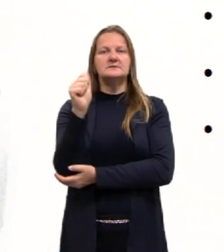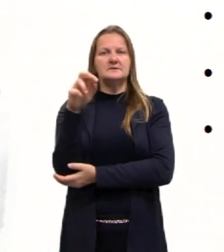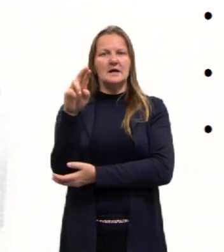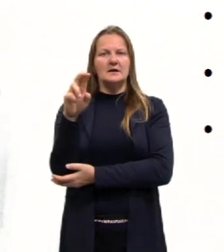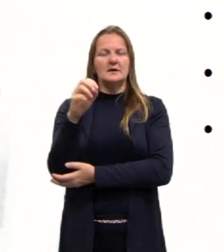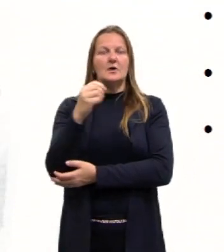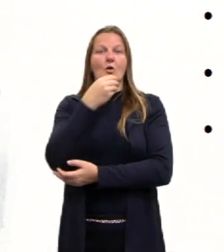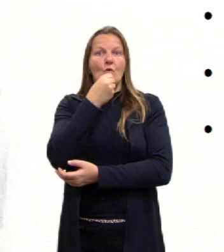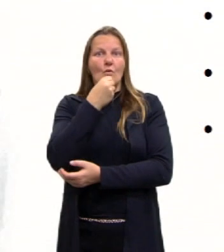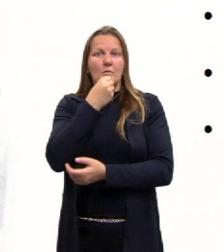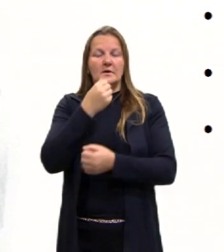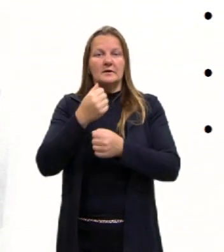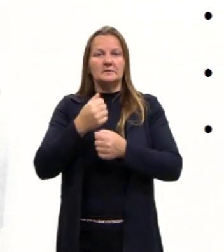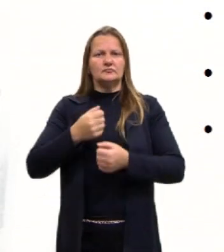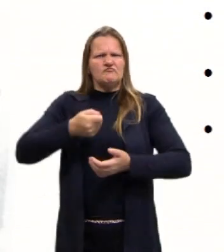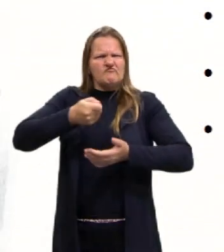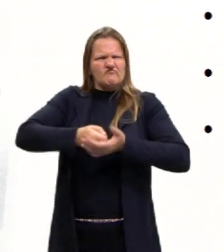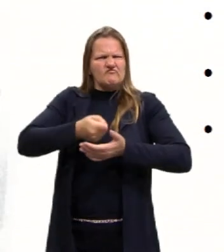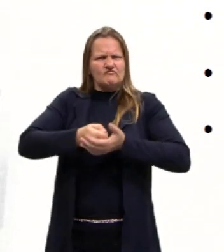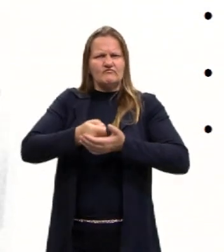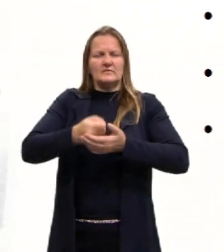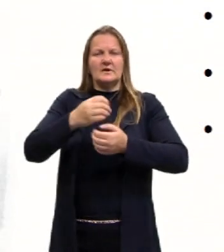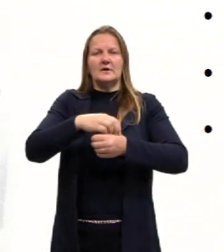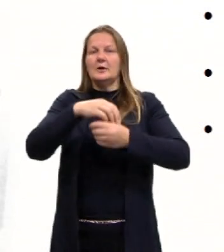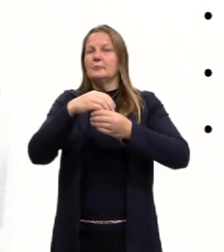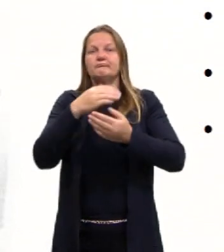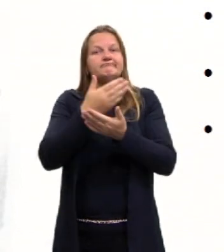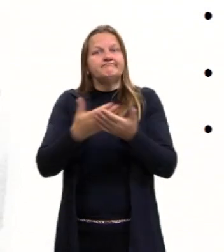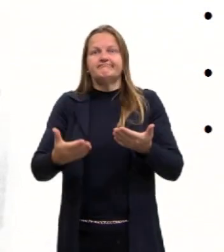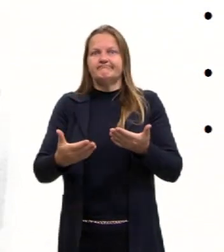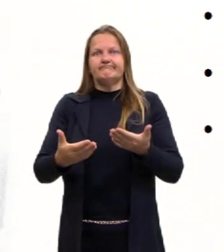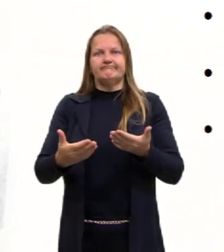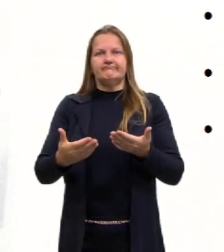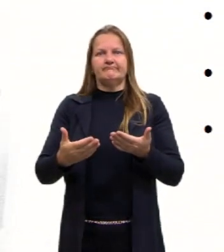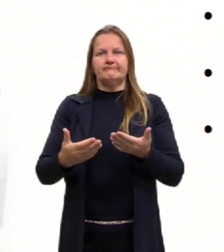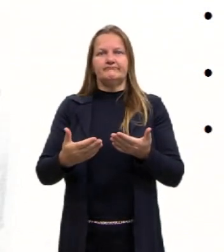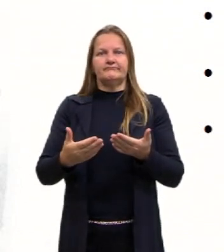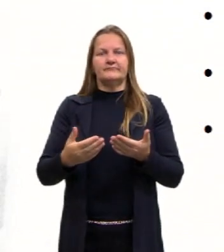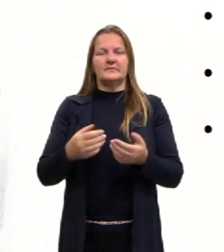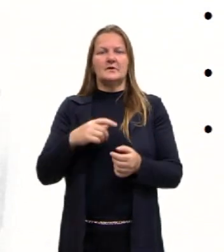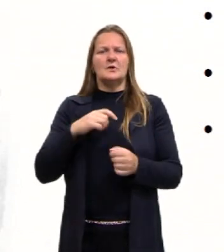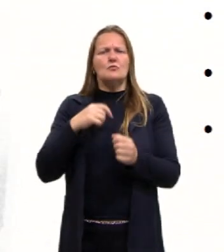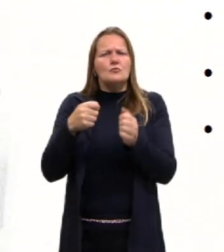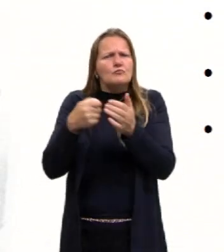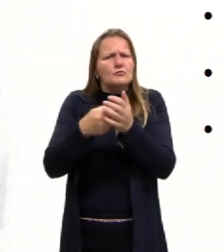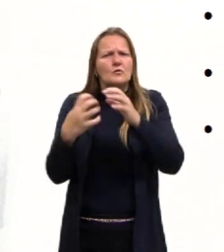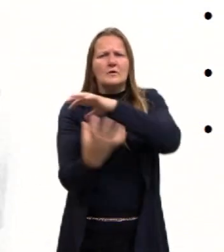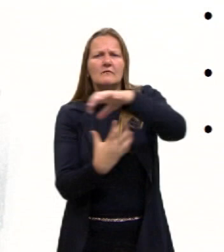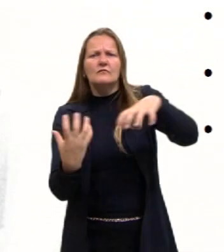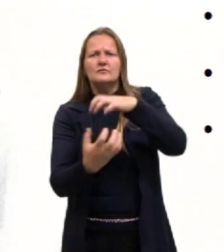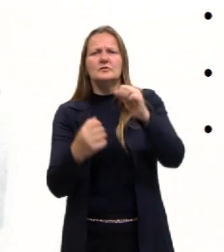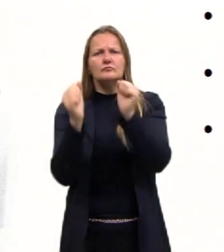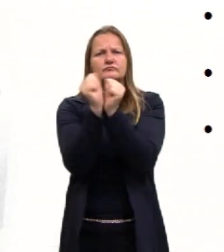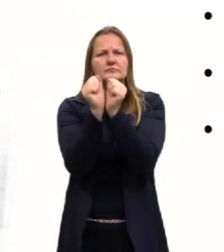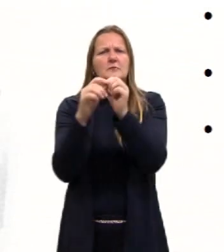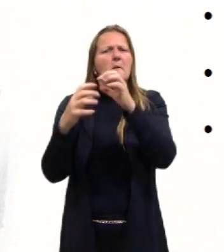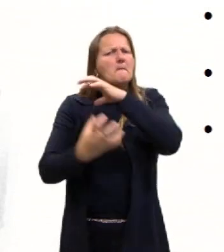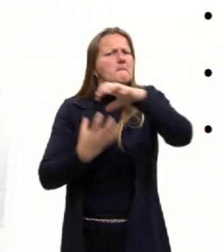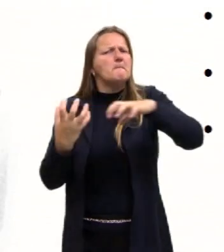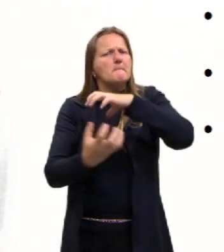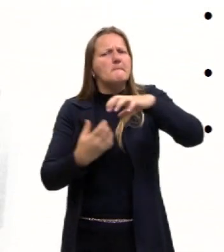cai com a revolução dos cravos isso ajuda né os países africanos que estavam lutando contra o domínio português